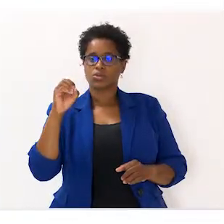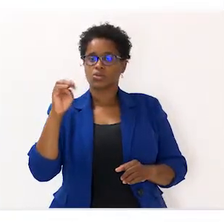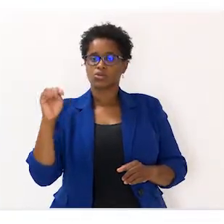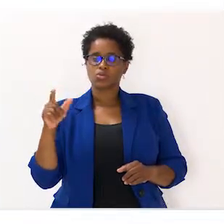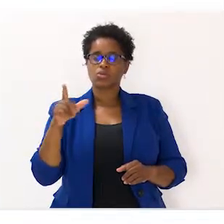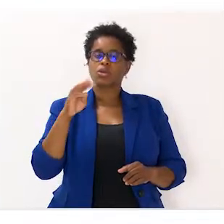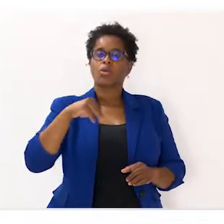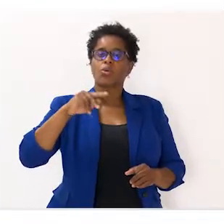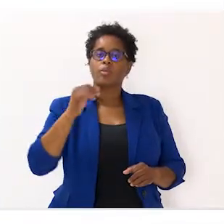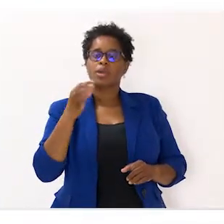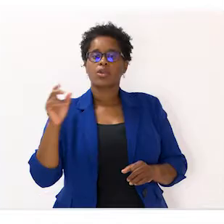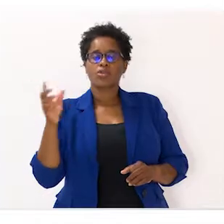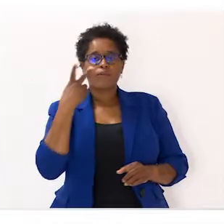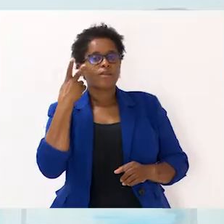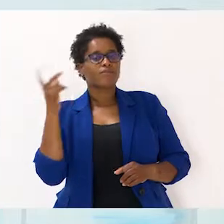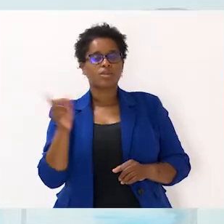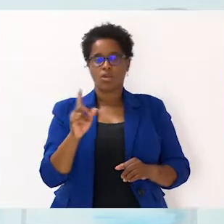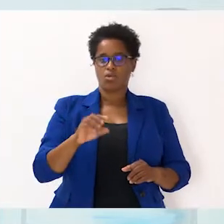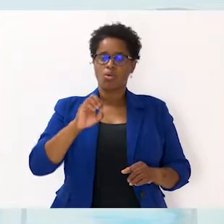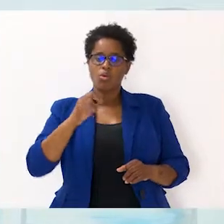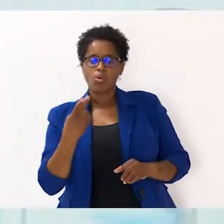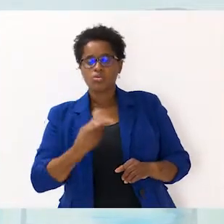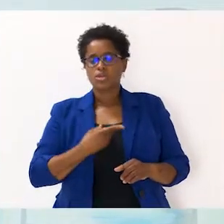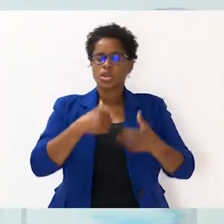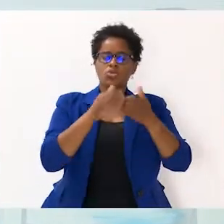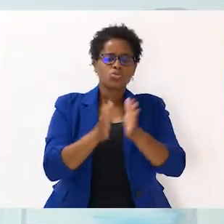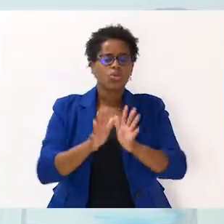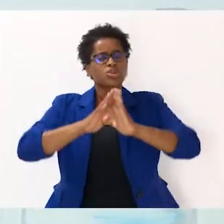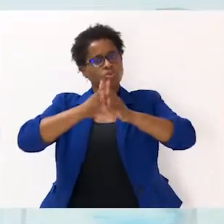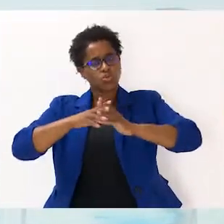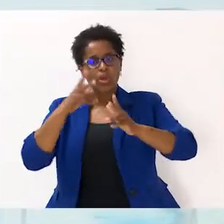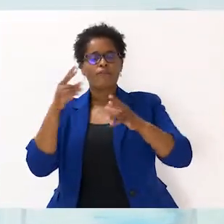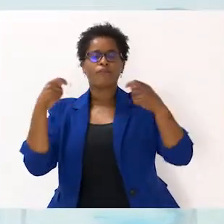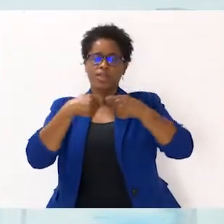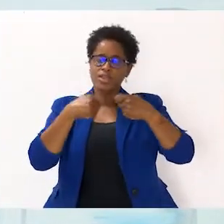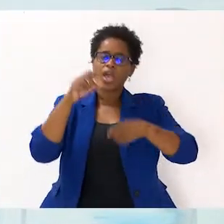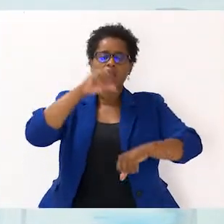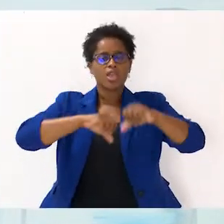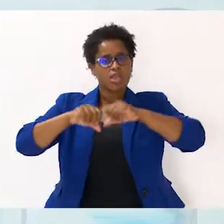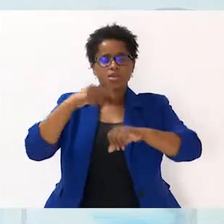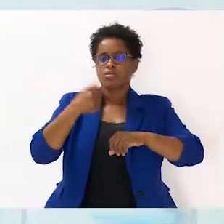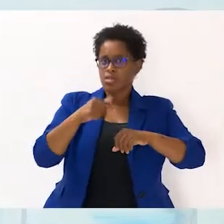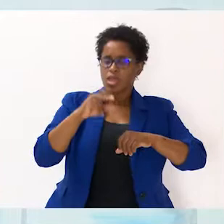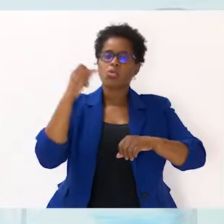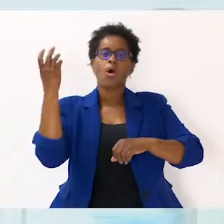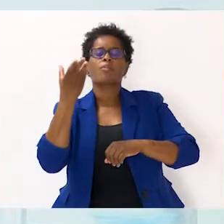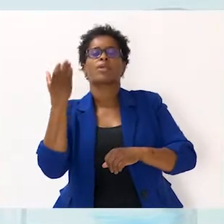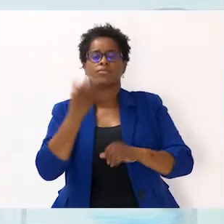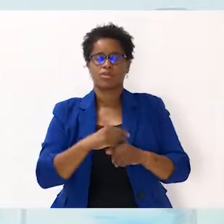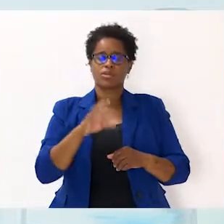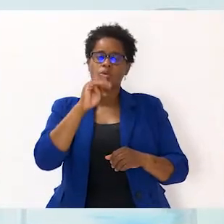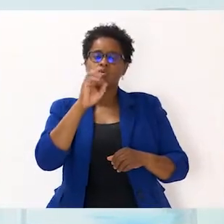meio não vivo, ou seja, toda a estrutura física, química que existe no ambiente,